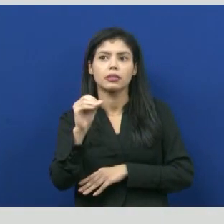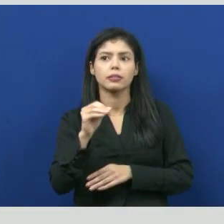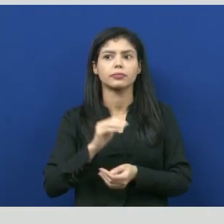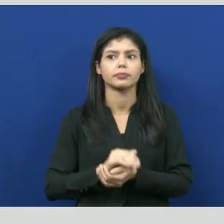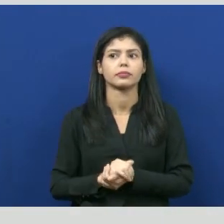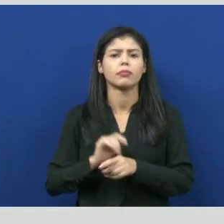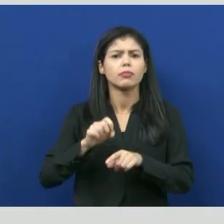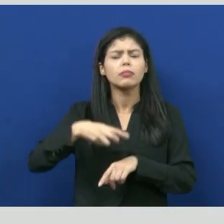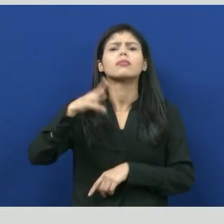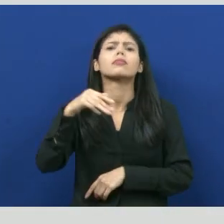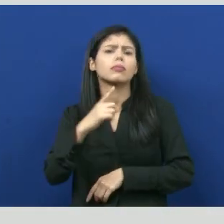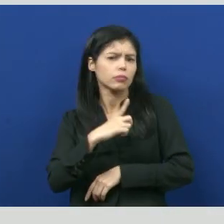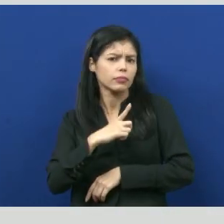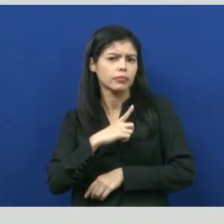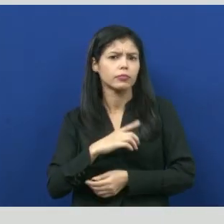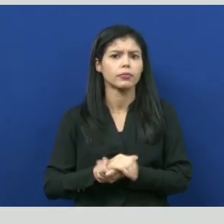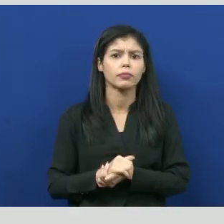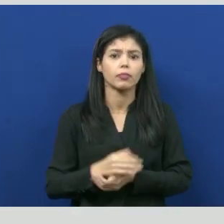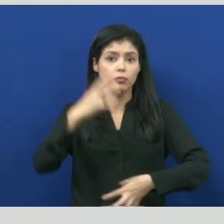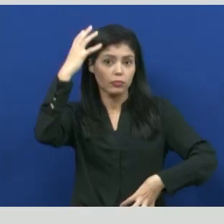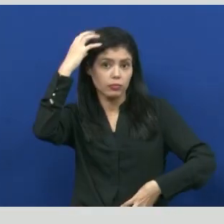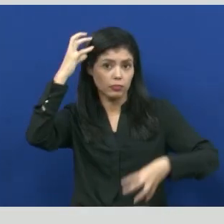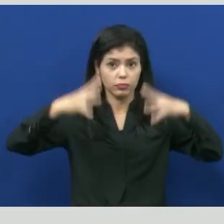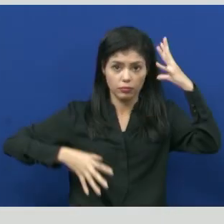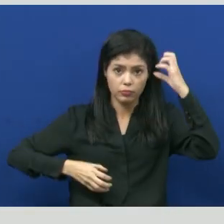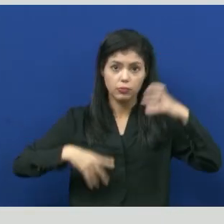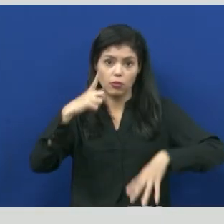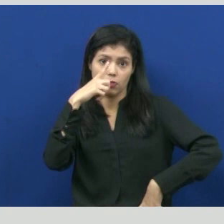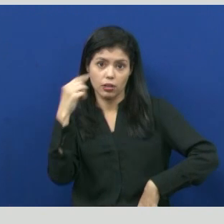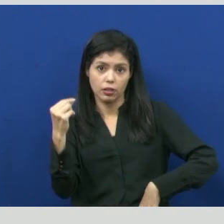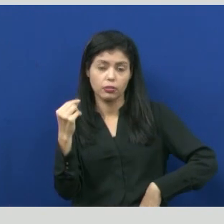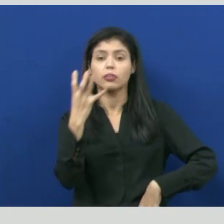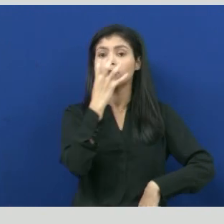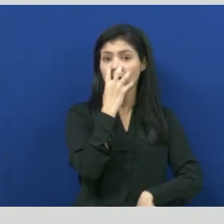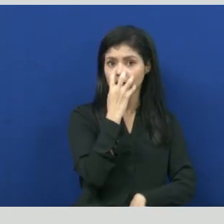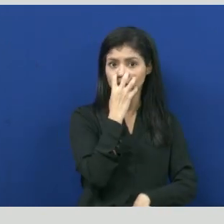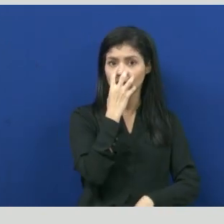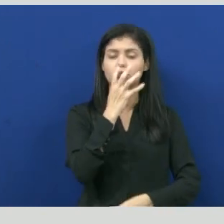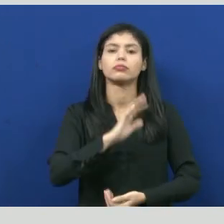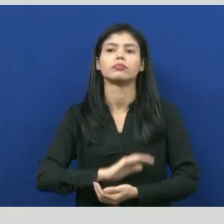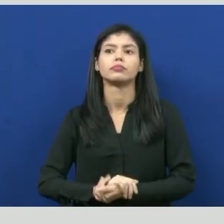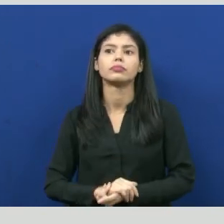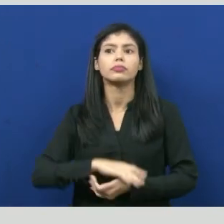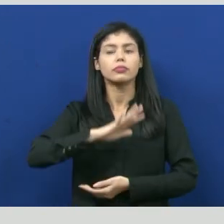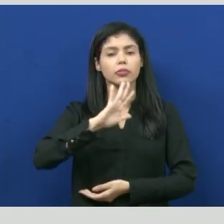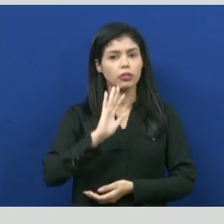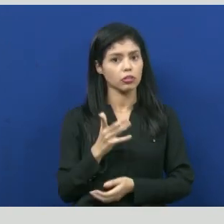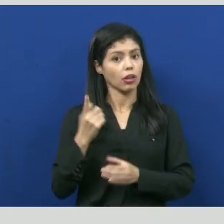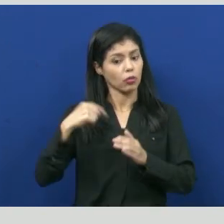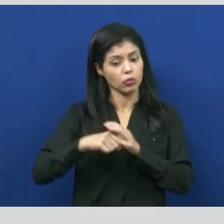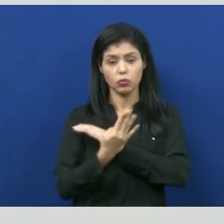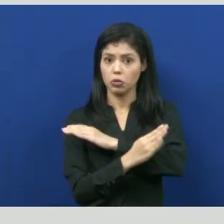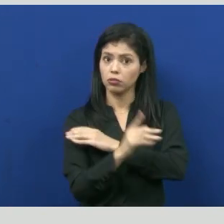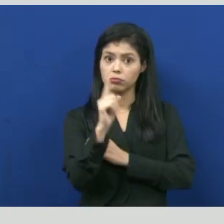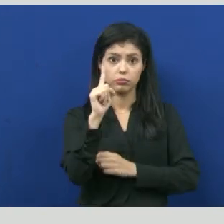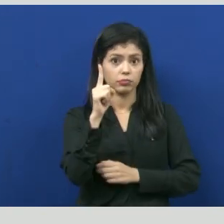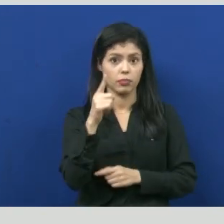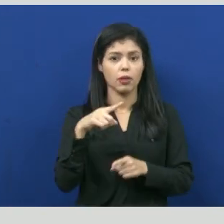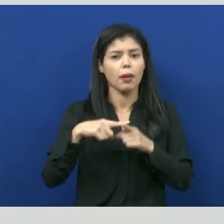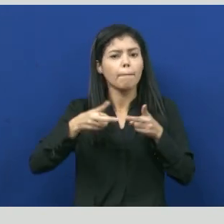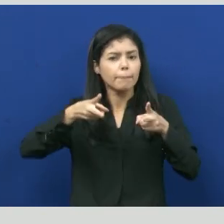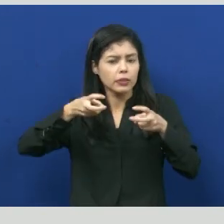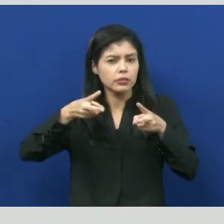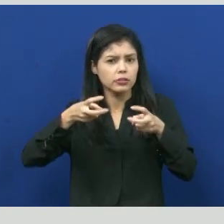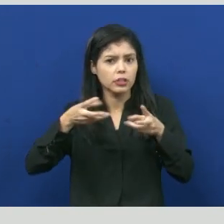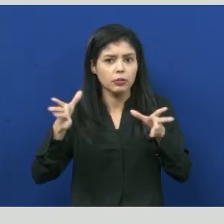mais pertence à classe mamália? O gorila, o gato e o cachorro. Já não inclui mais o tubarão. Percebam